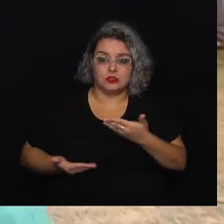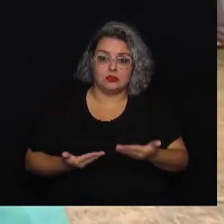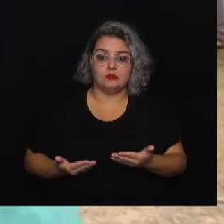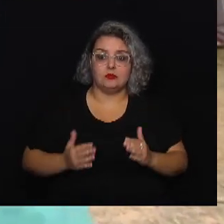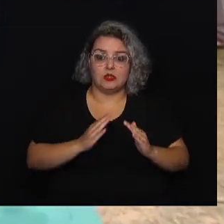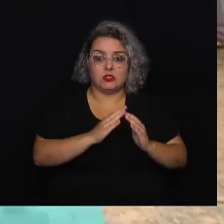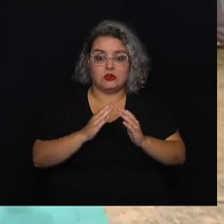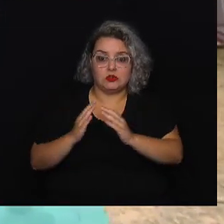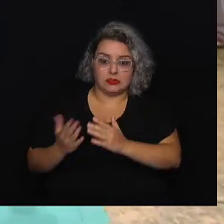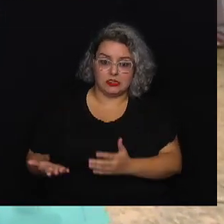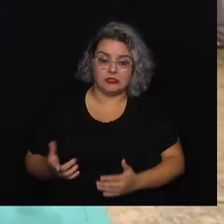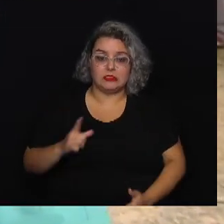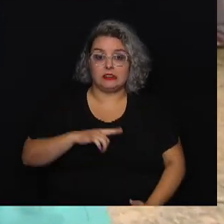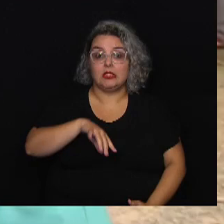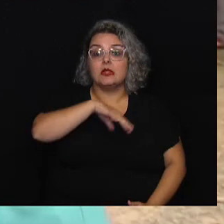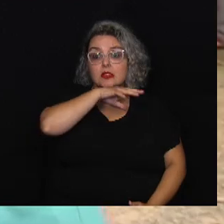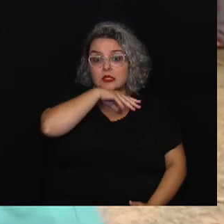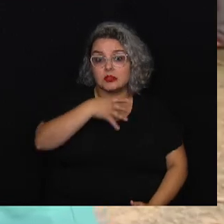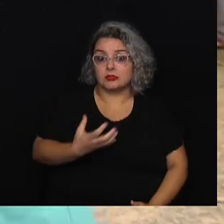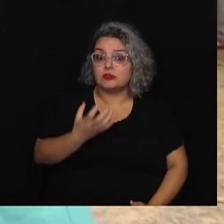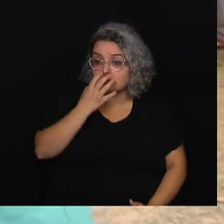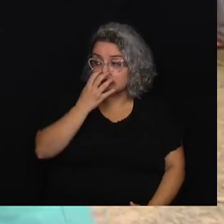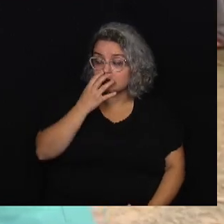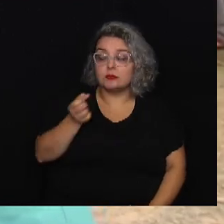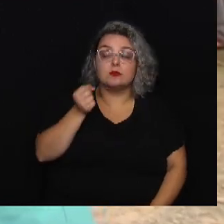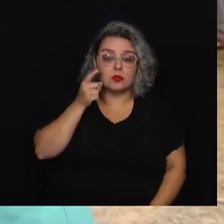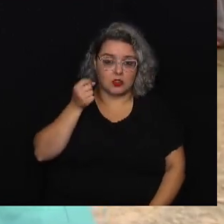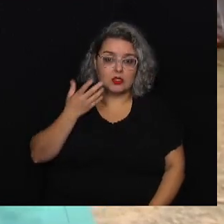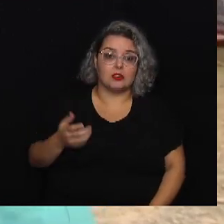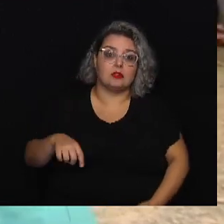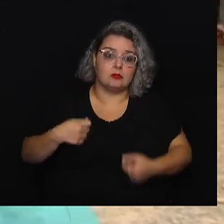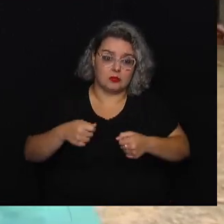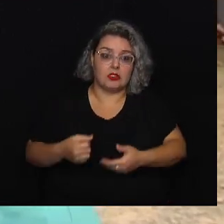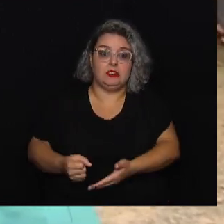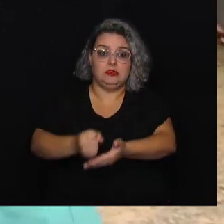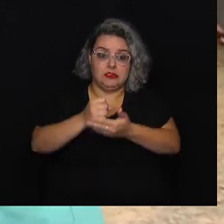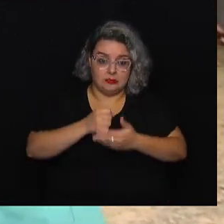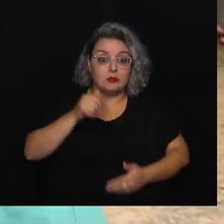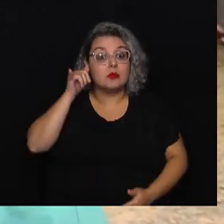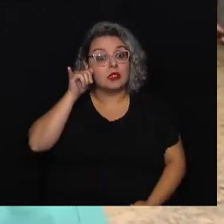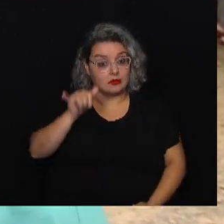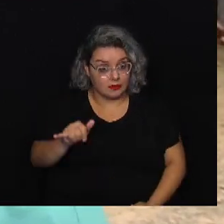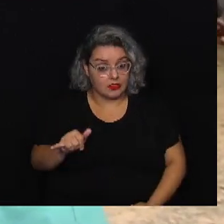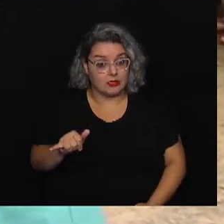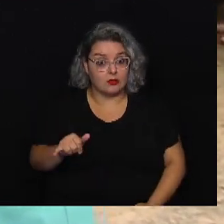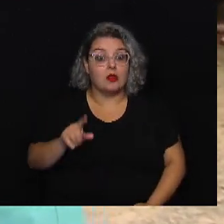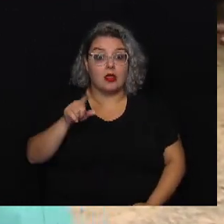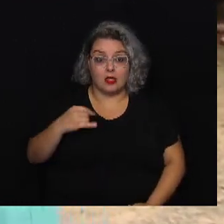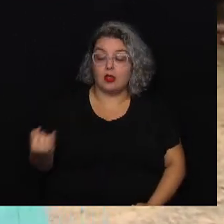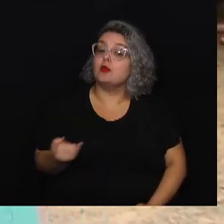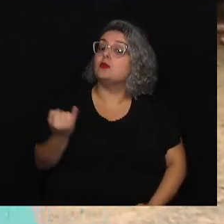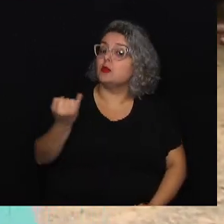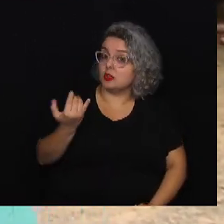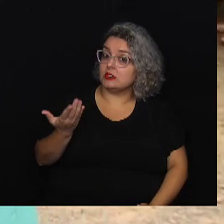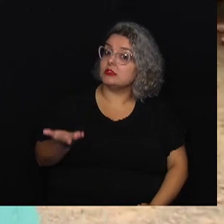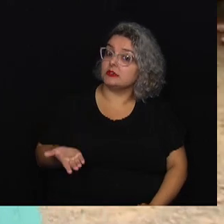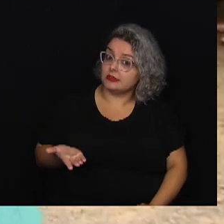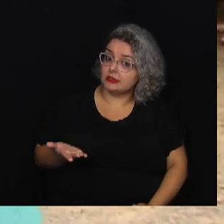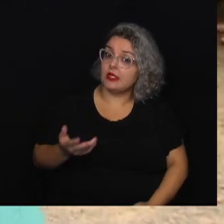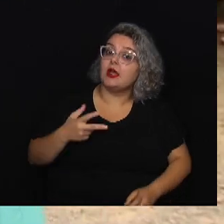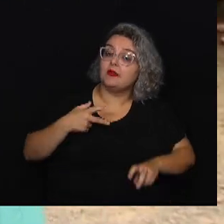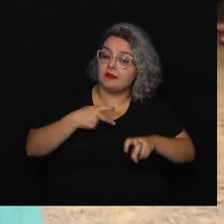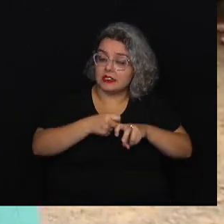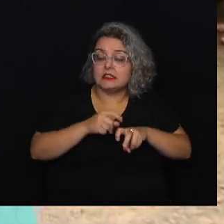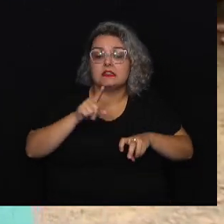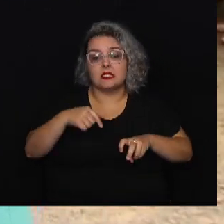que tem cachorro e gato também, que precisa, não é, trazer para prevenir, não é? Isso é importante demais, né, gente? A vacina